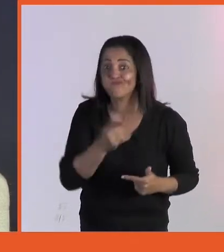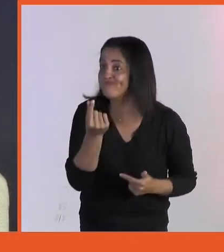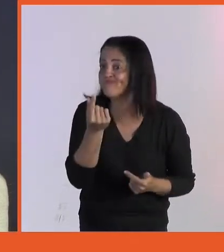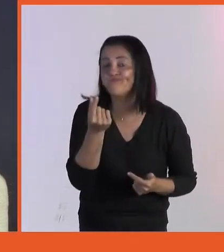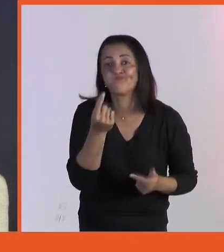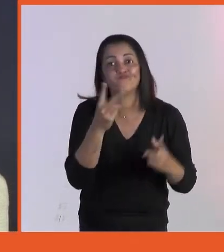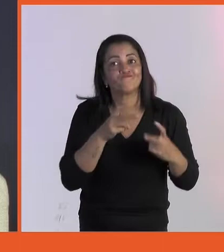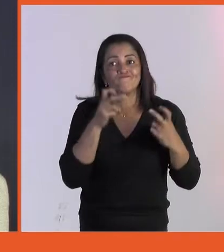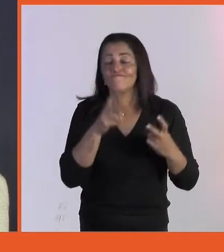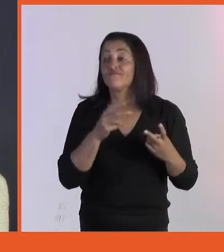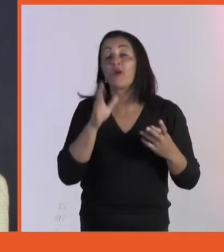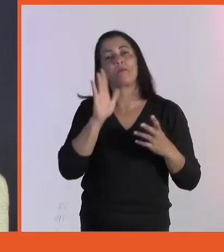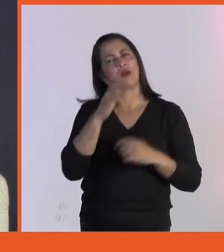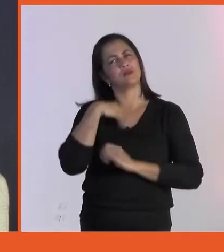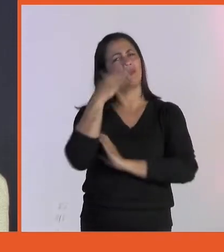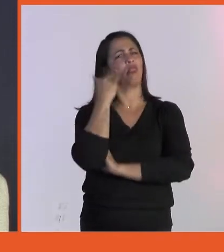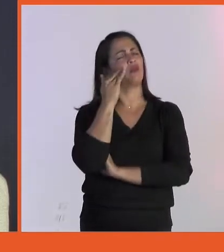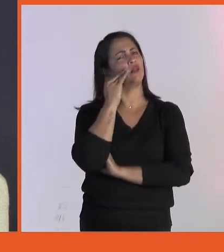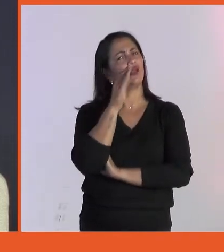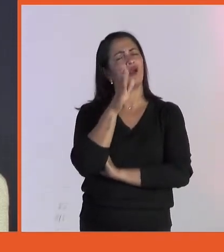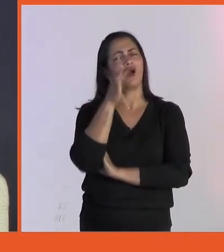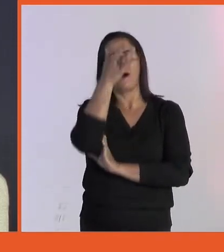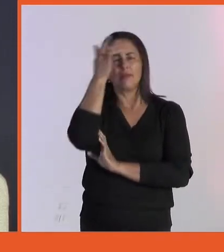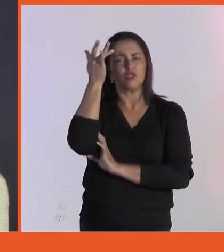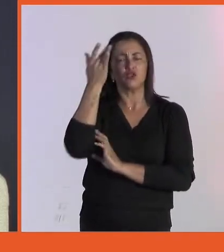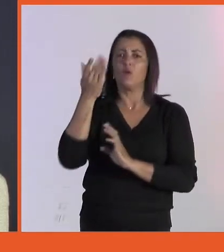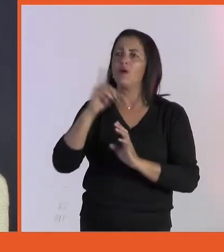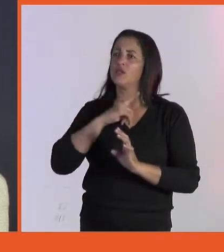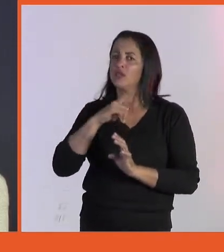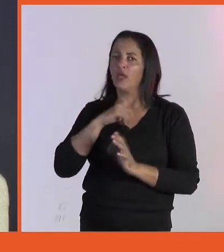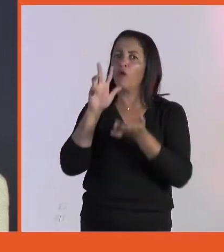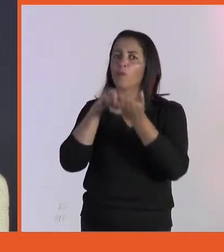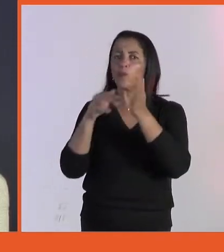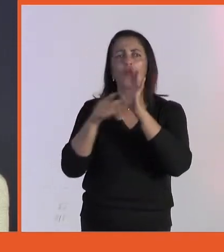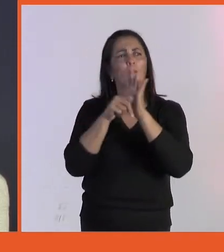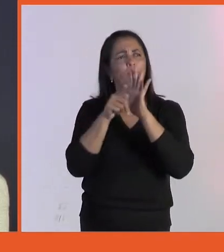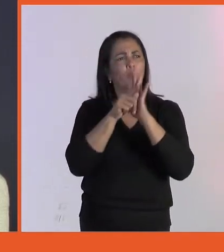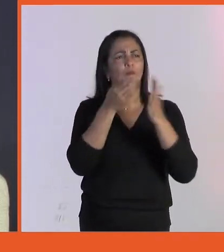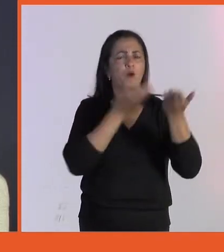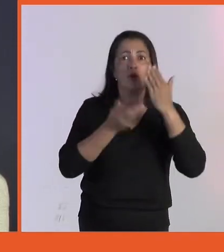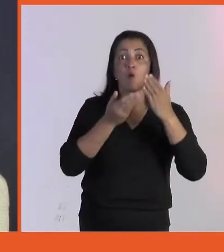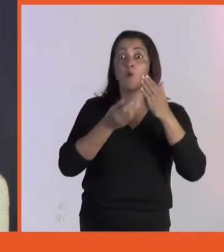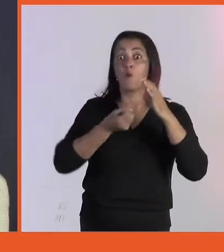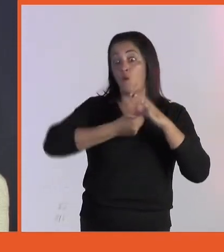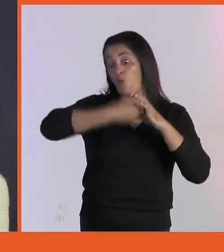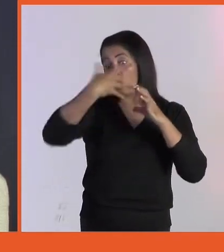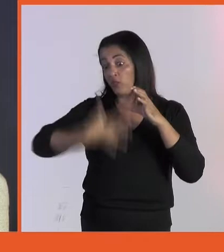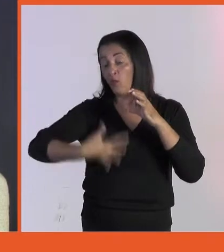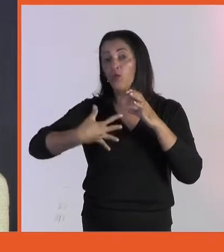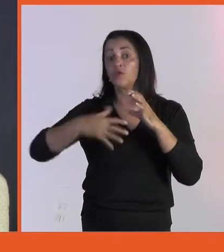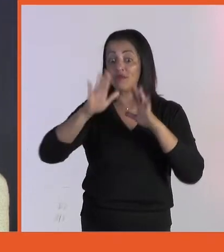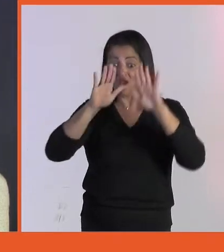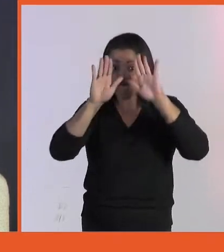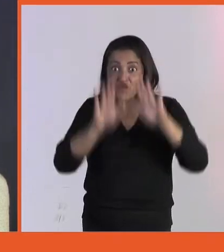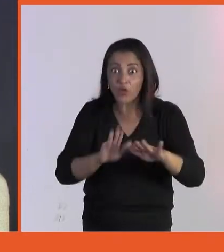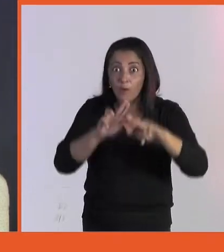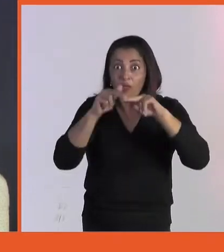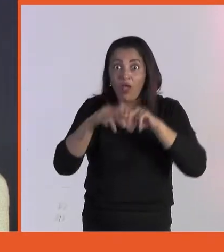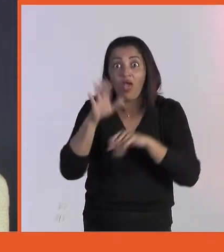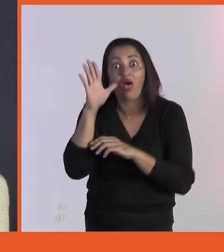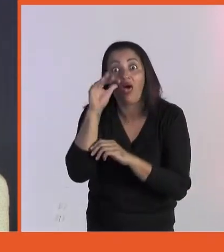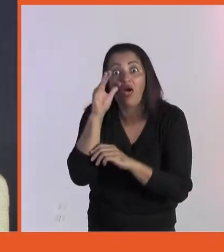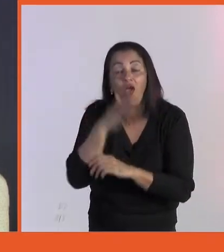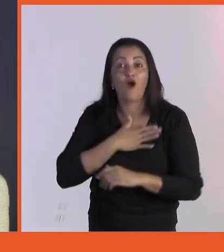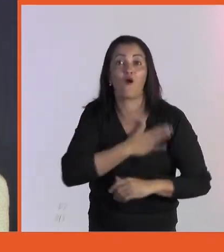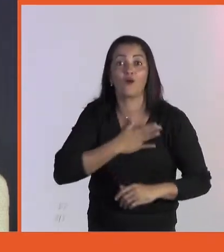você consegue entender que as pessoas, elas chegam pelo seu conteúdo, mas elas ficam por você, é quando as comunidades